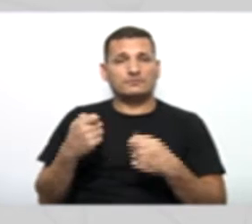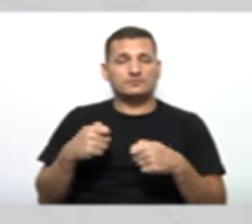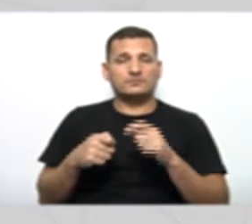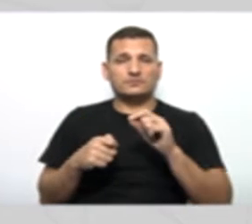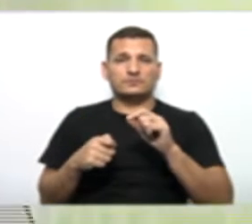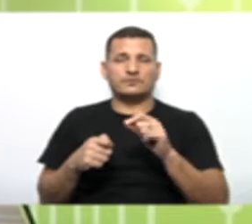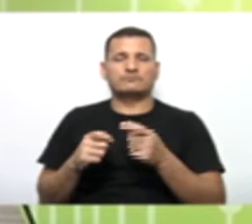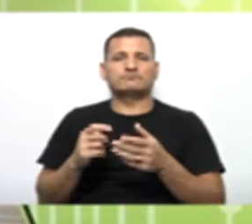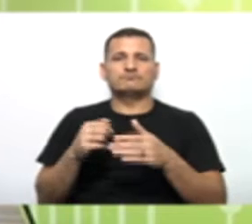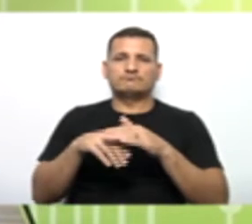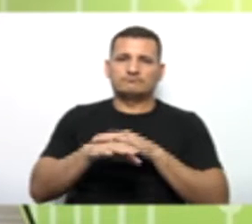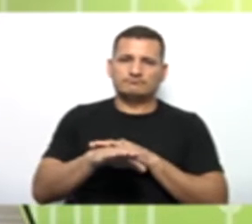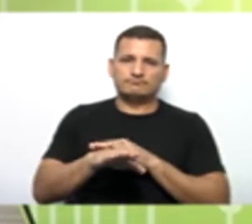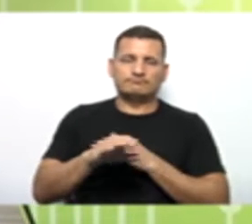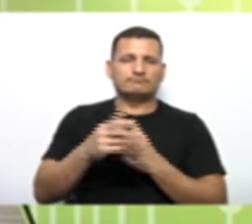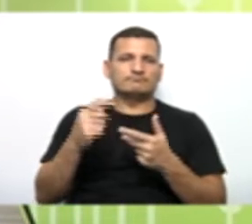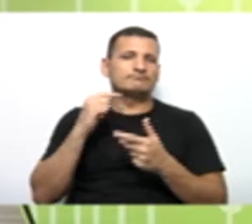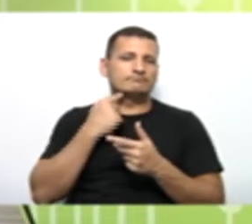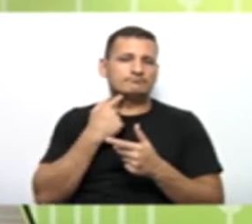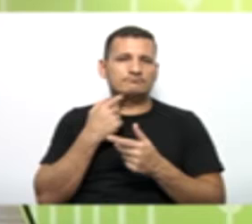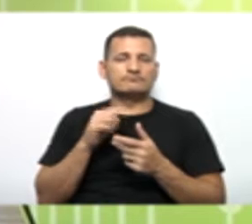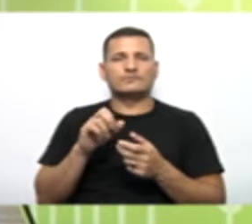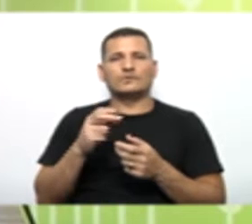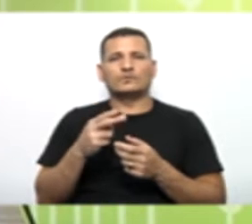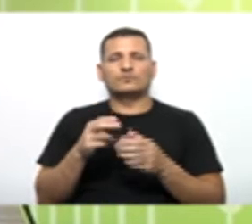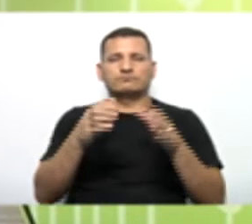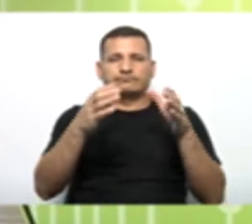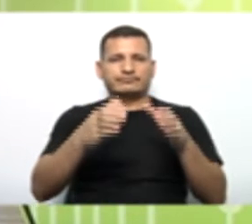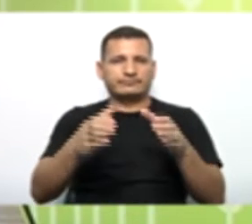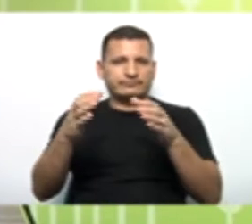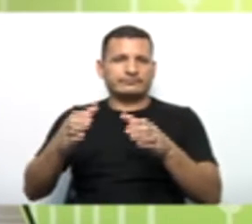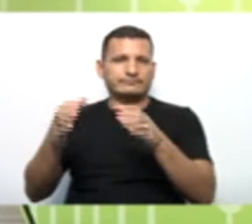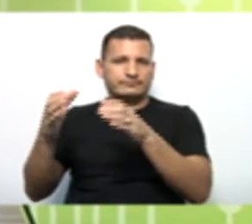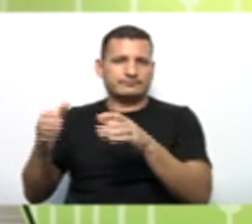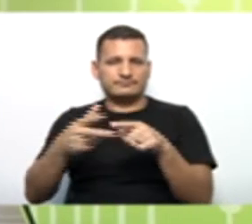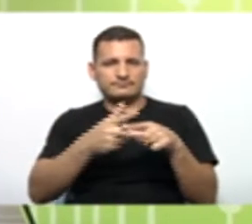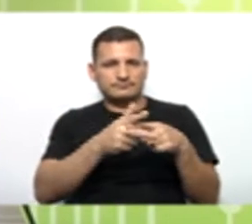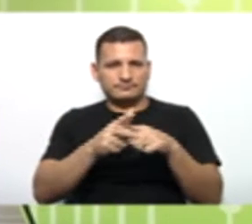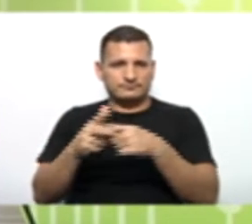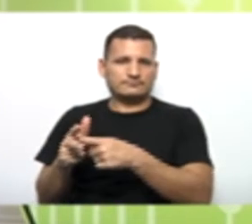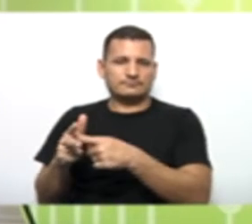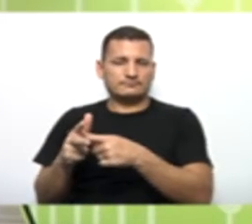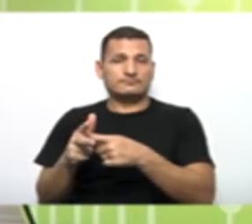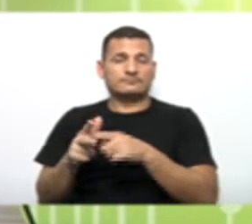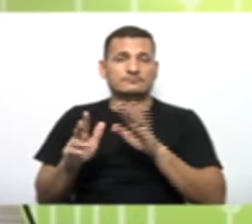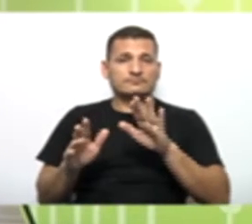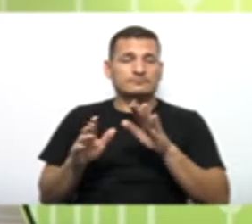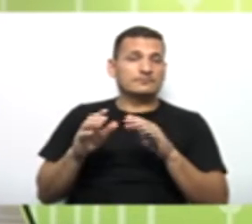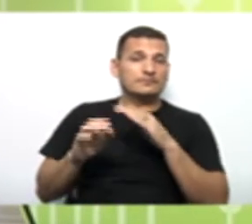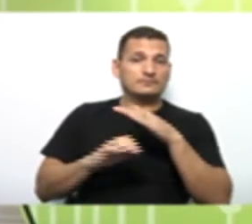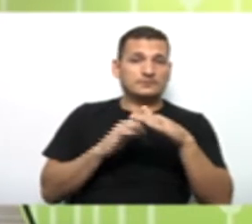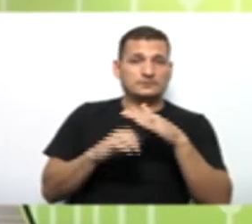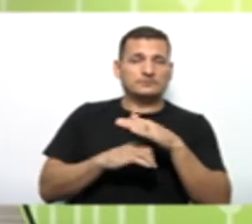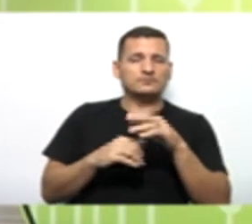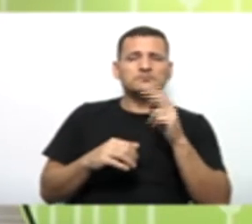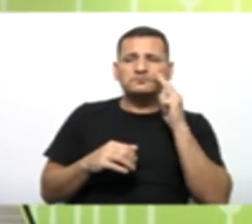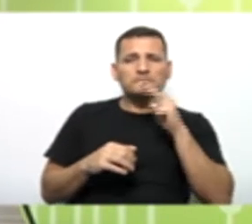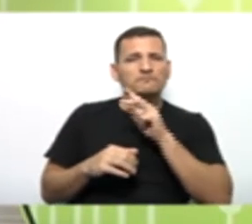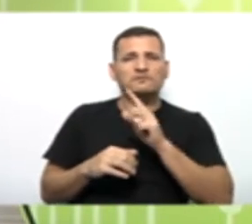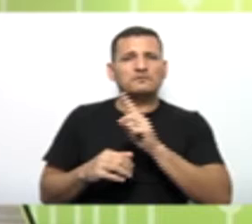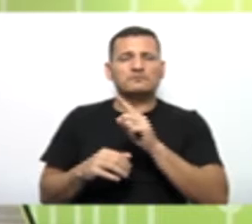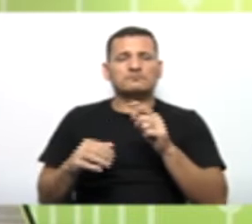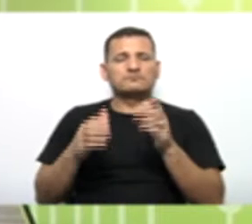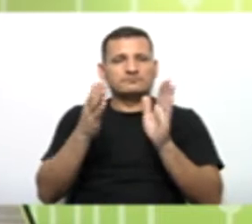armazenar poluentes, vai precisar instalar filtros, e quando a empresa adota essa abordagem, ela não vê essa instalação de filtro, essa armazenagem